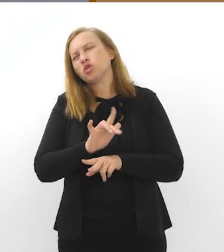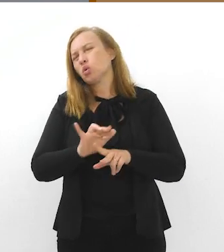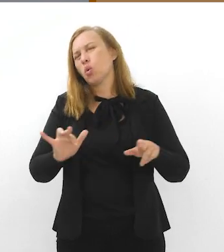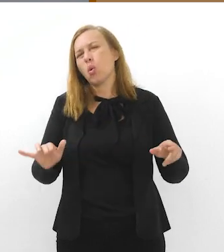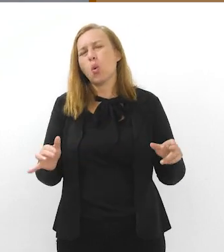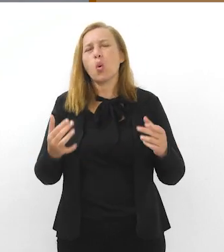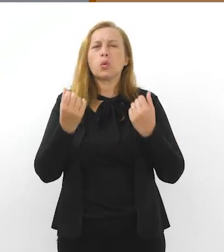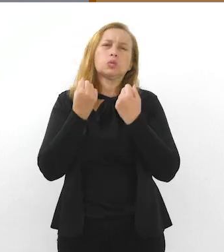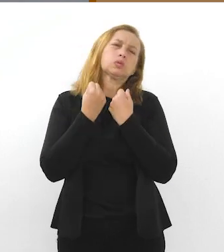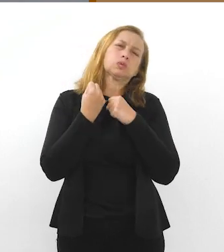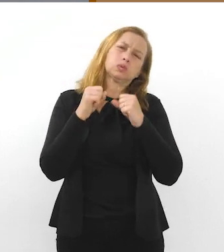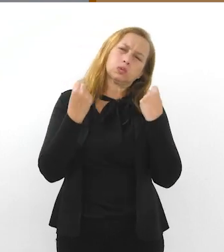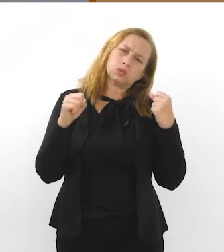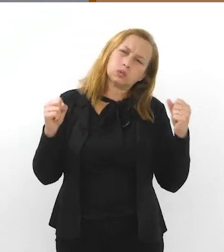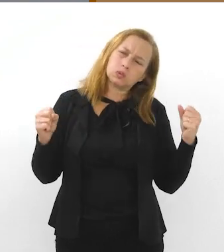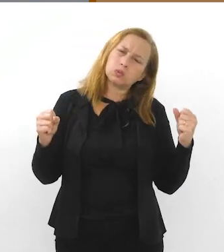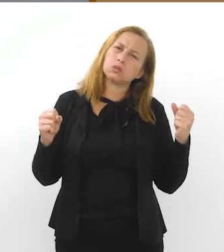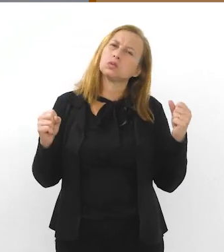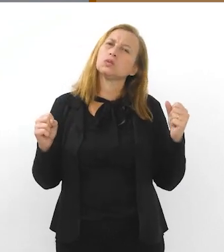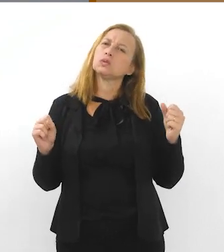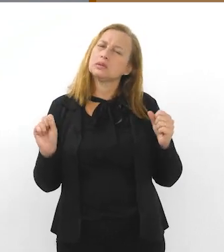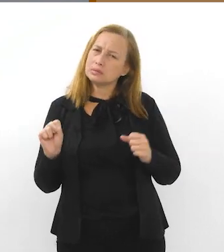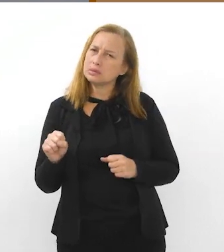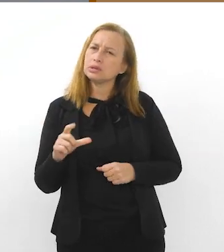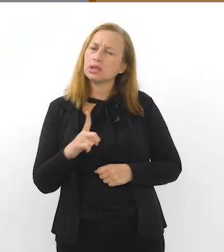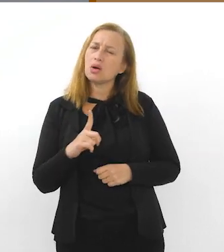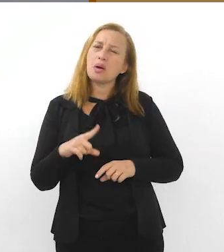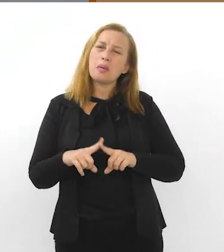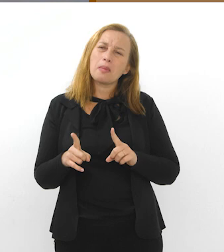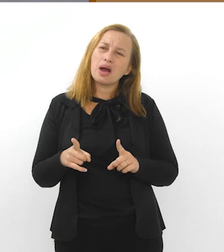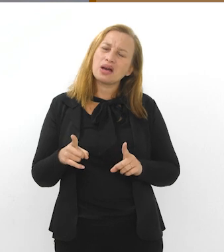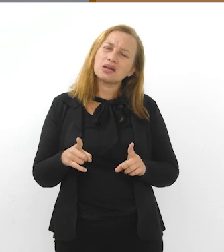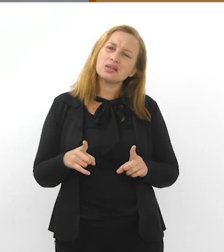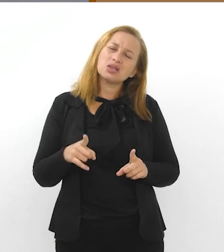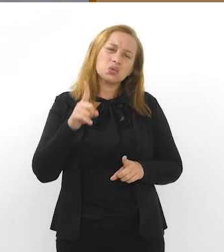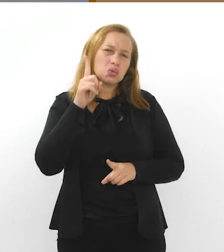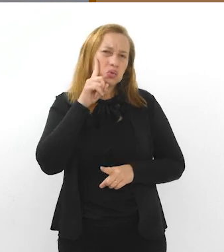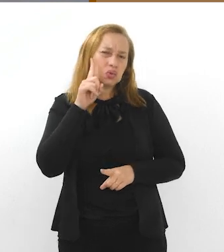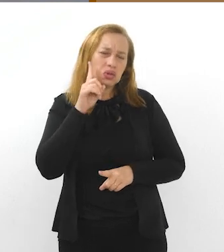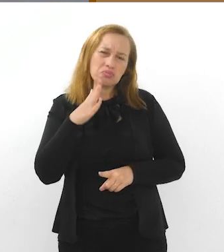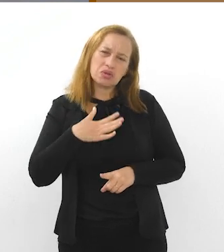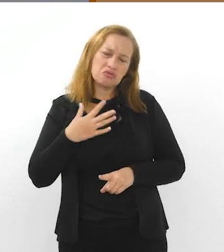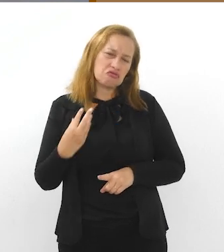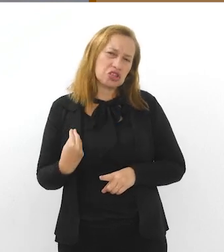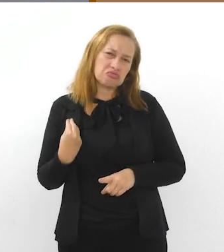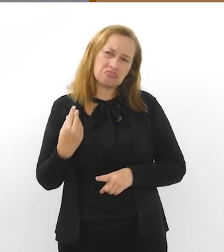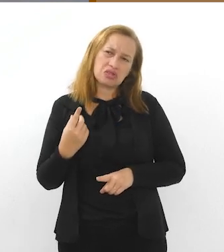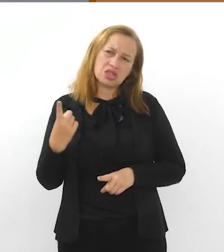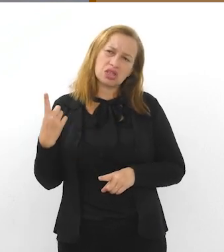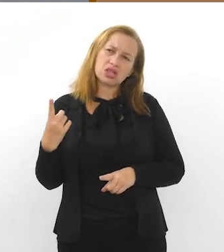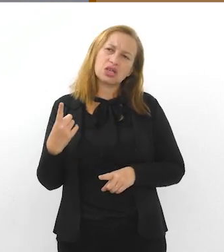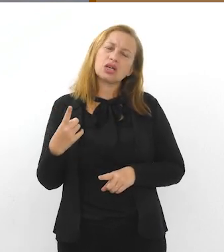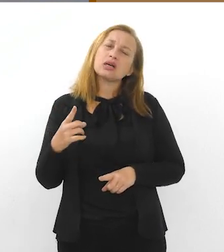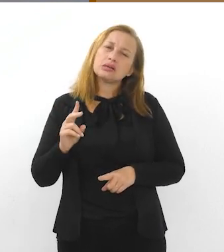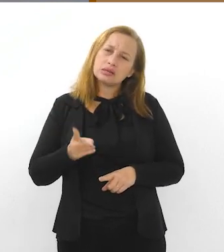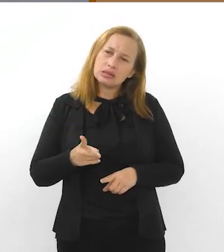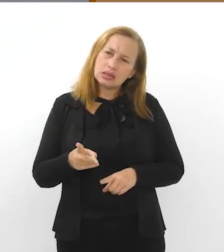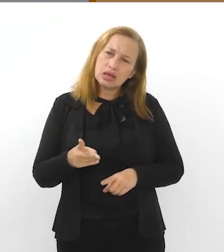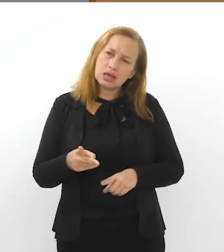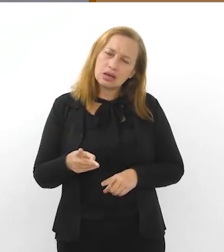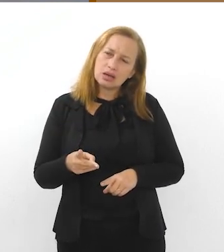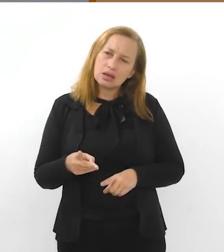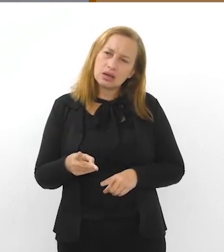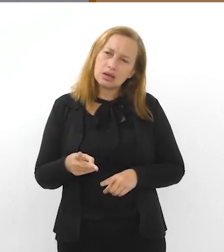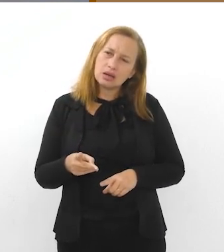de alongamento, de ginástica, né? Mas para o meu dia a dia, é direto o uso